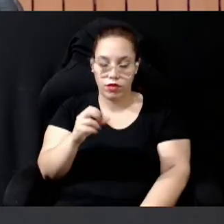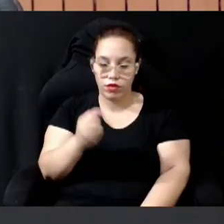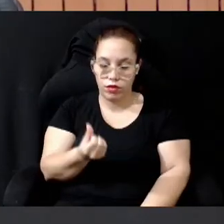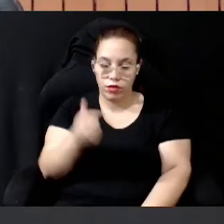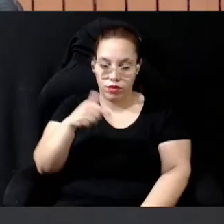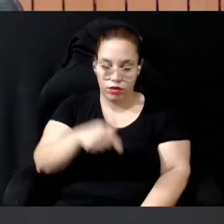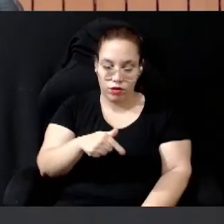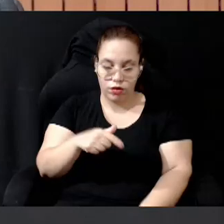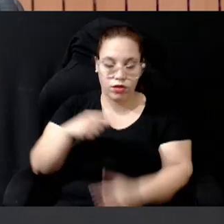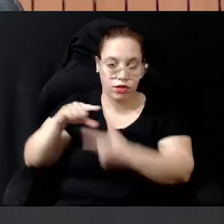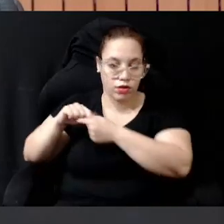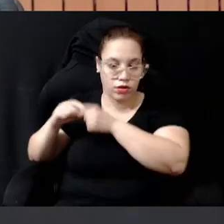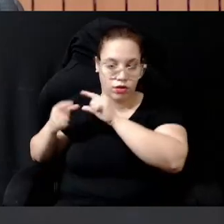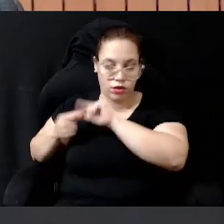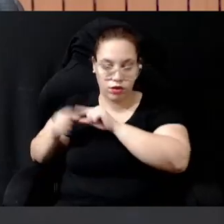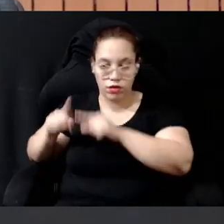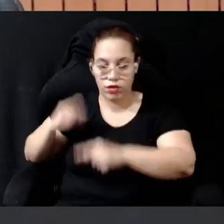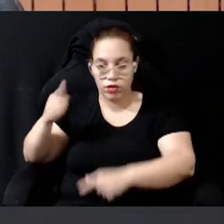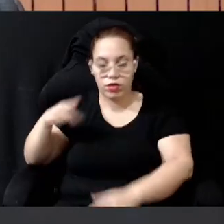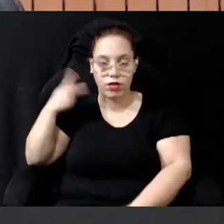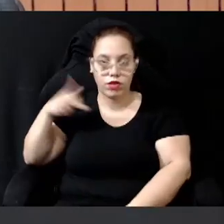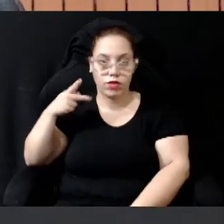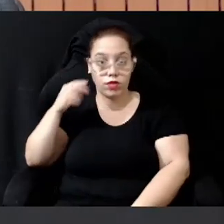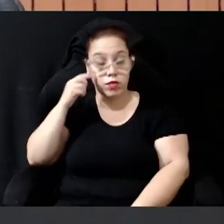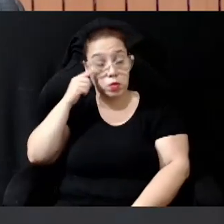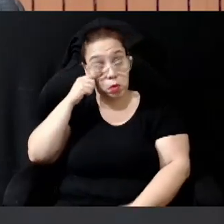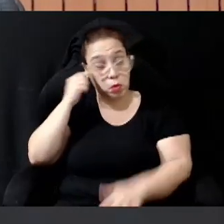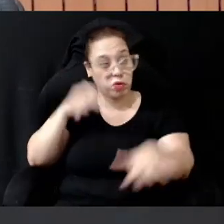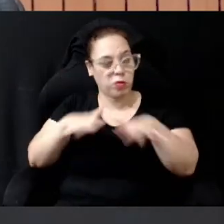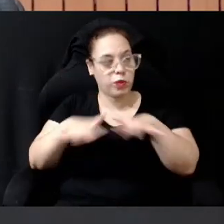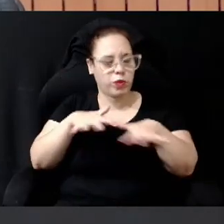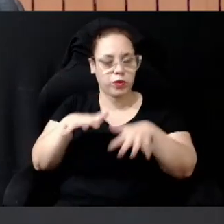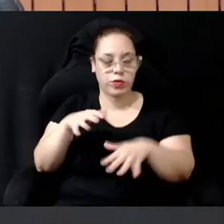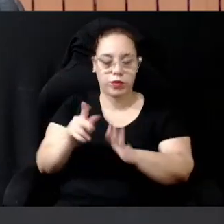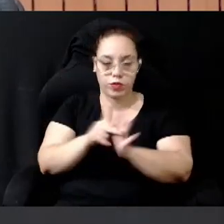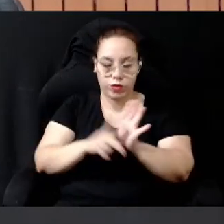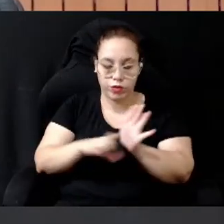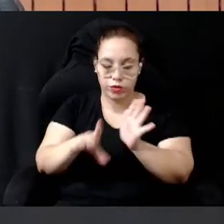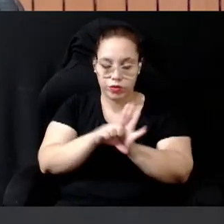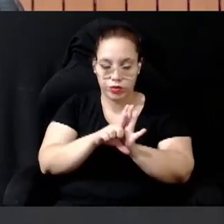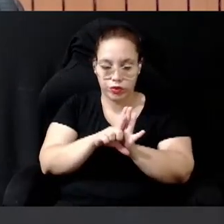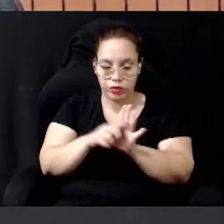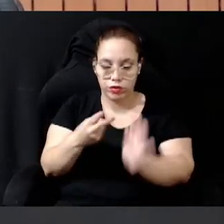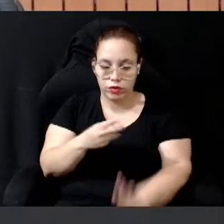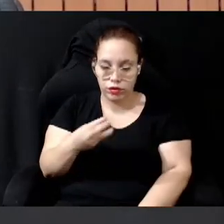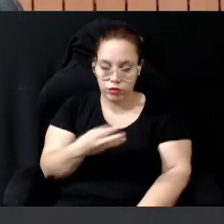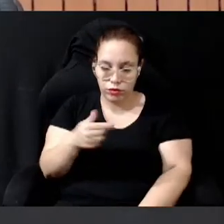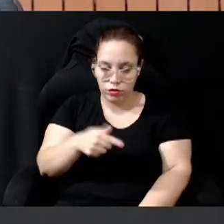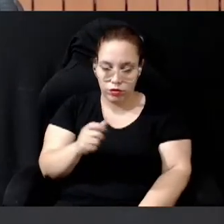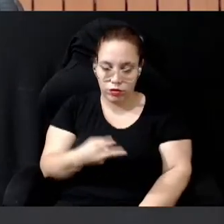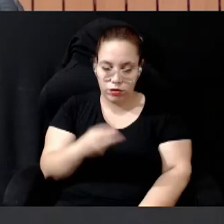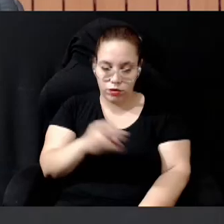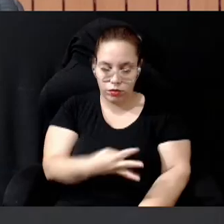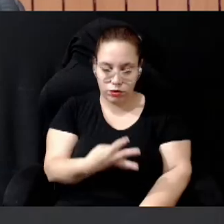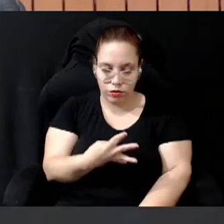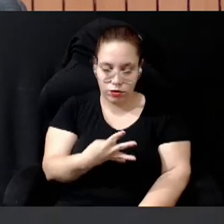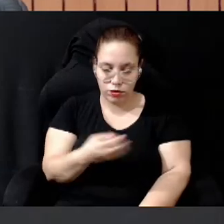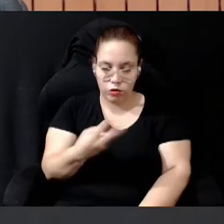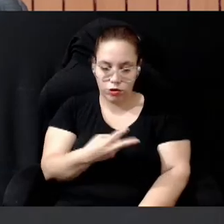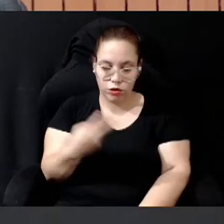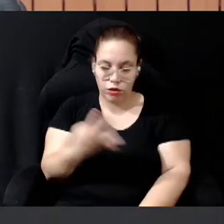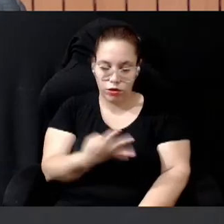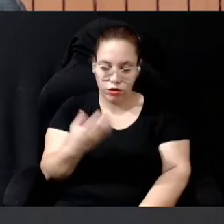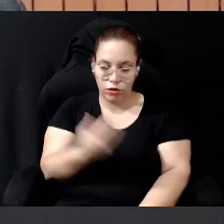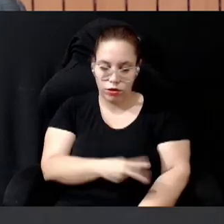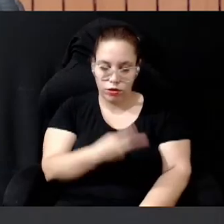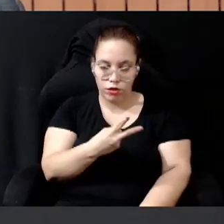Jaime e outros vereadores que requer a tramitação em regime de urgência do projeto de decreto legislativo 237/2024, processo